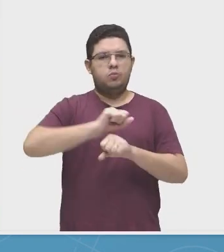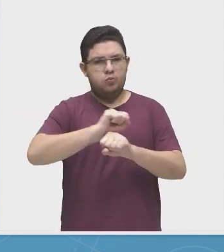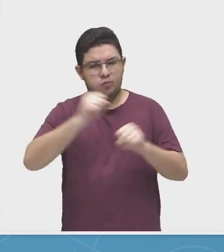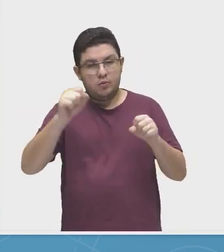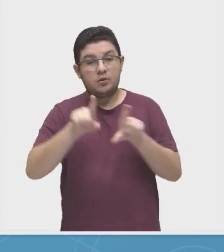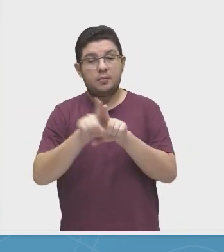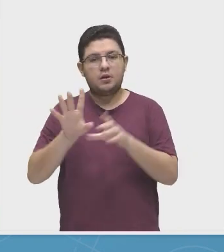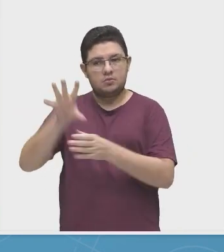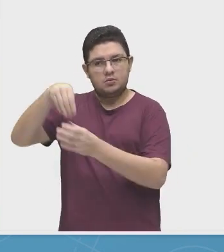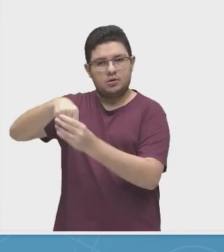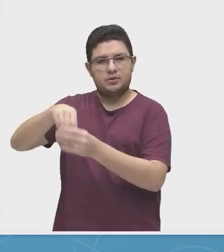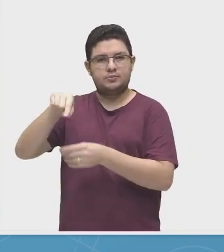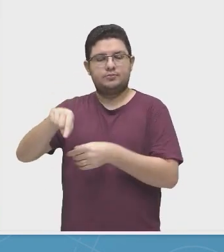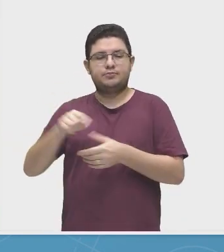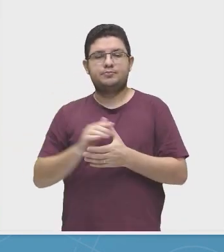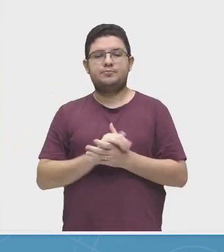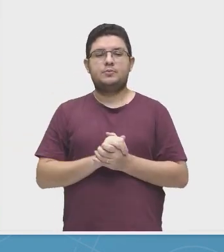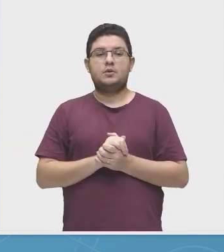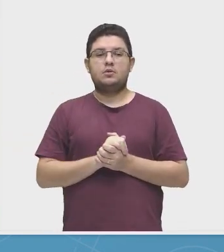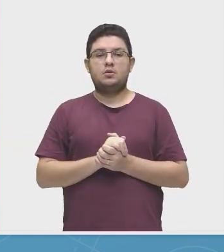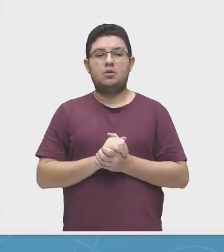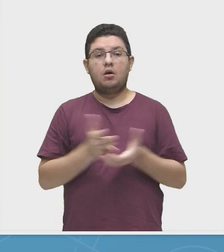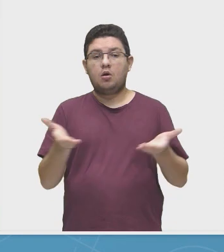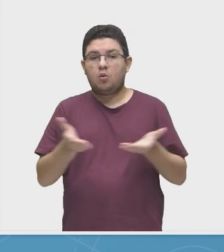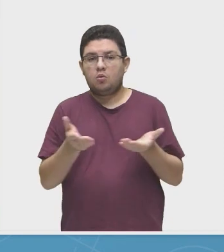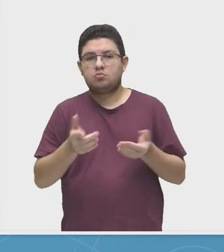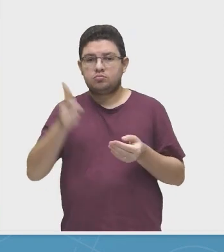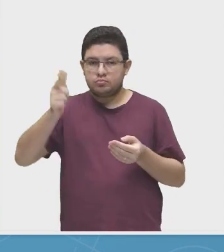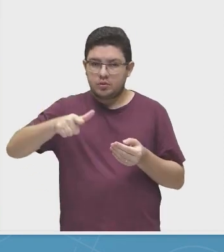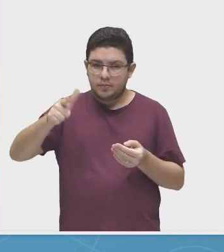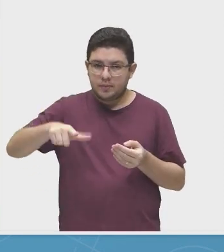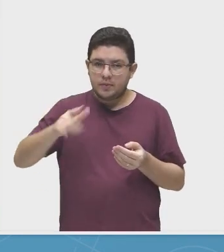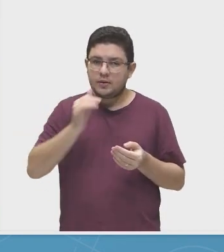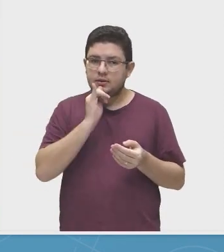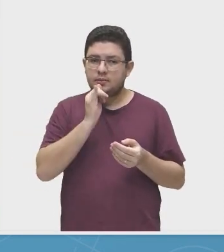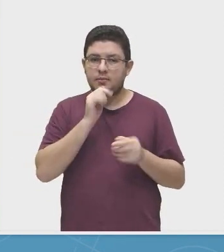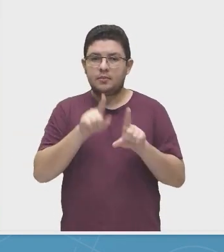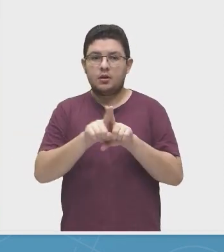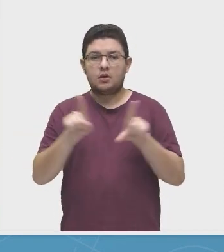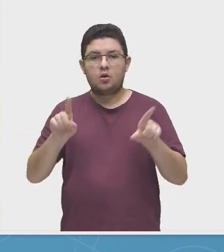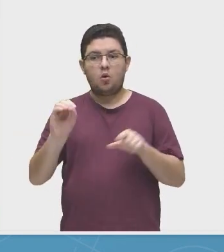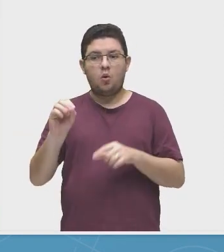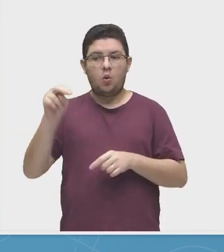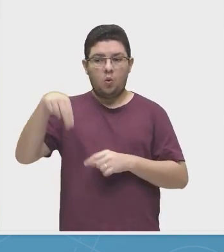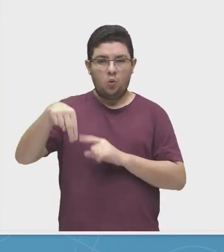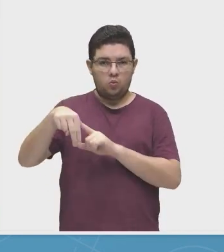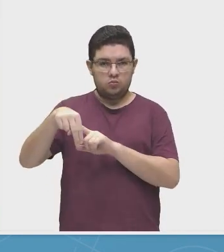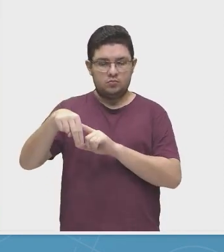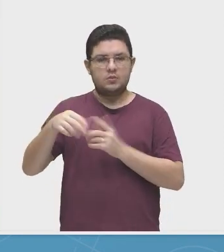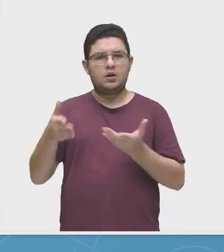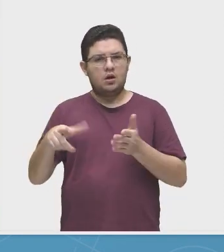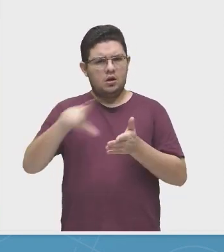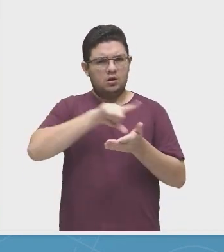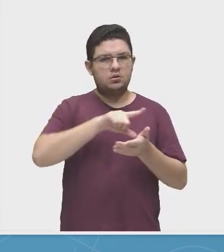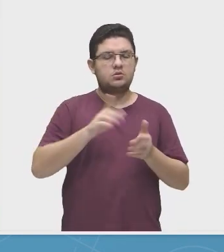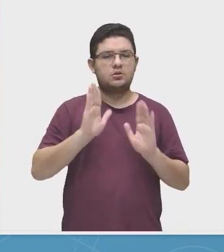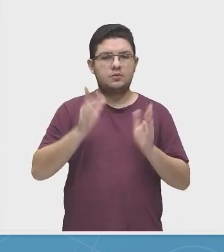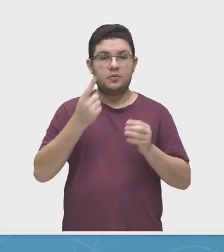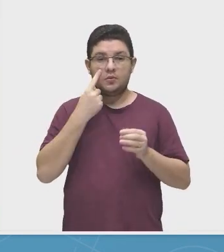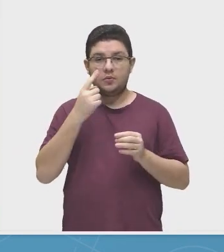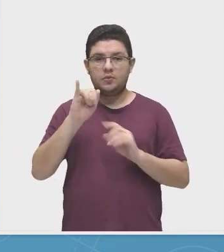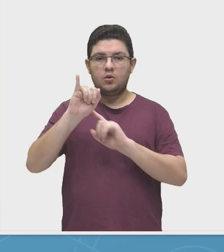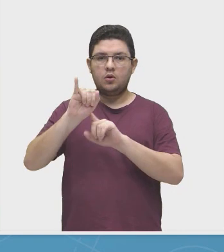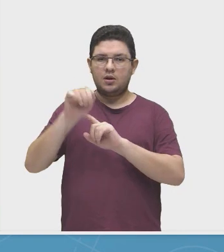de. Vamos ver mais alguns exemplos agora, só que com o on. Nós já vimos, então, que o in é utilizado países,